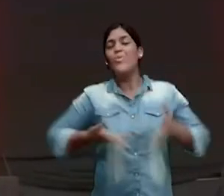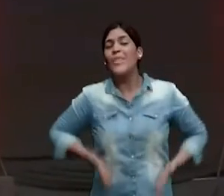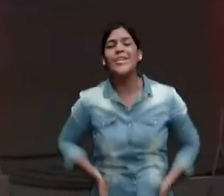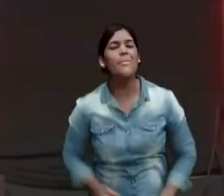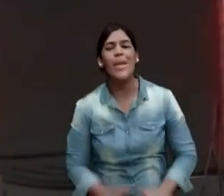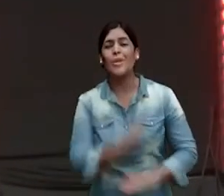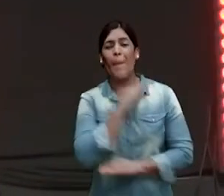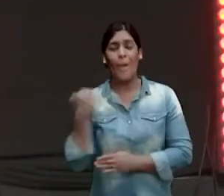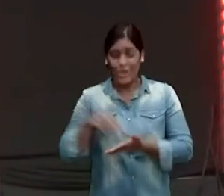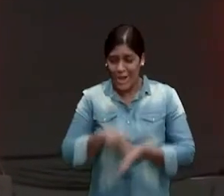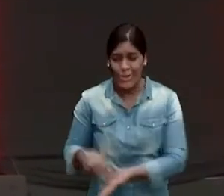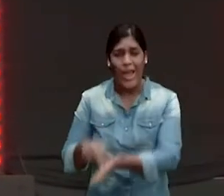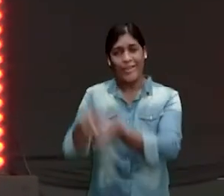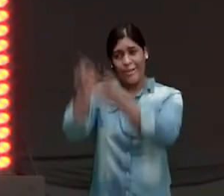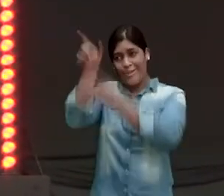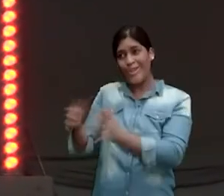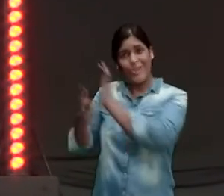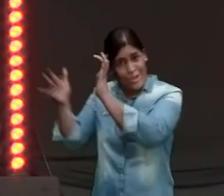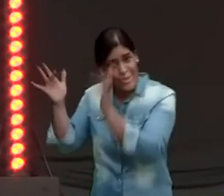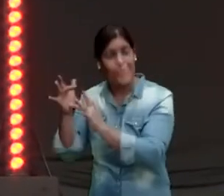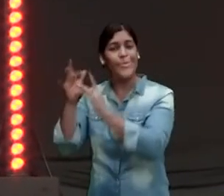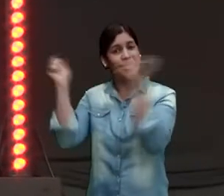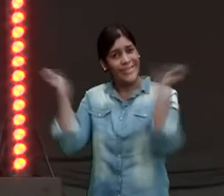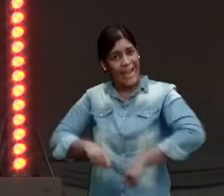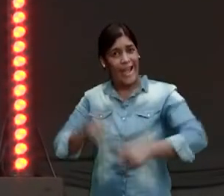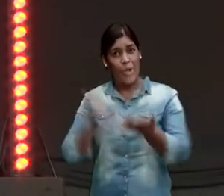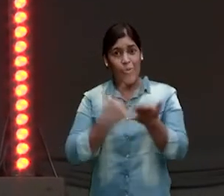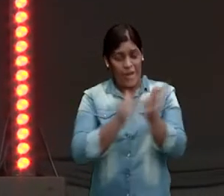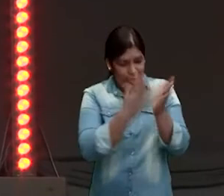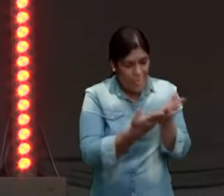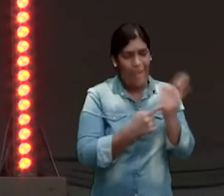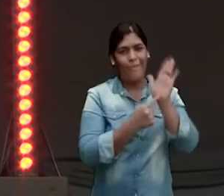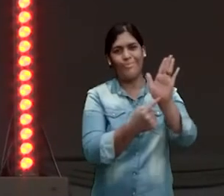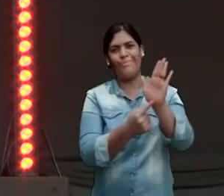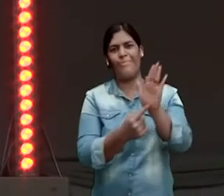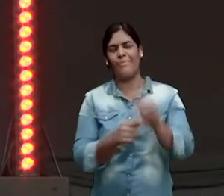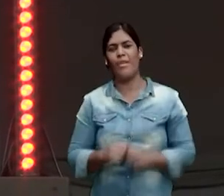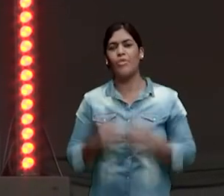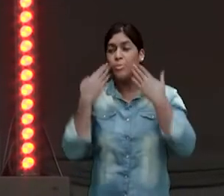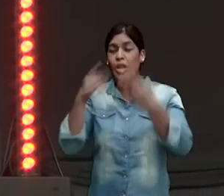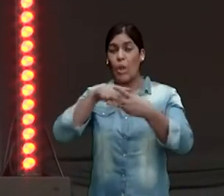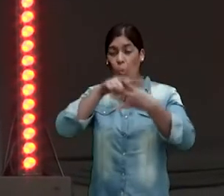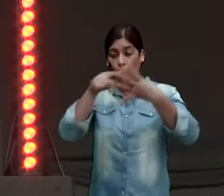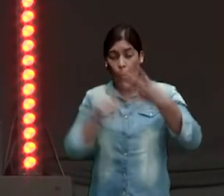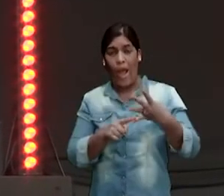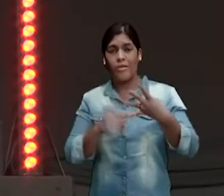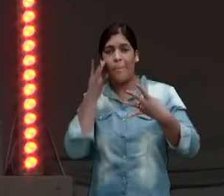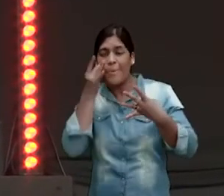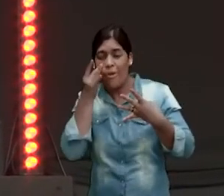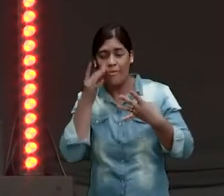a morte e ressurreição dele agora a ressurreição é um fato eu vou te dar quatro evidências disso